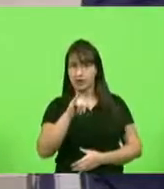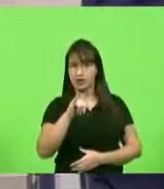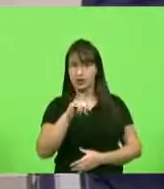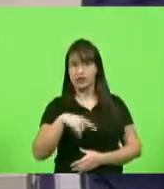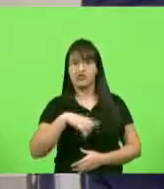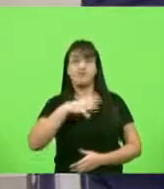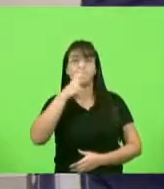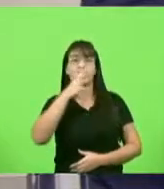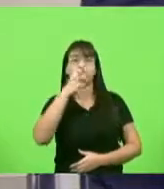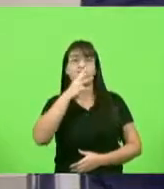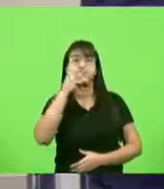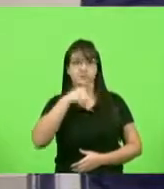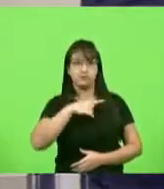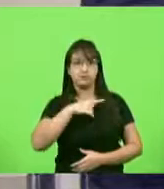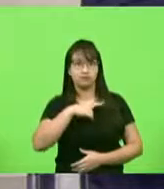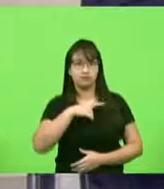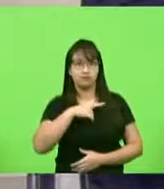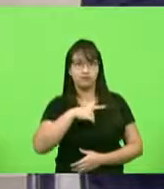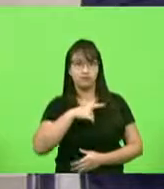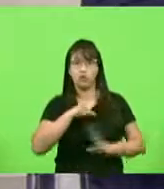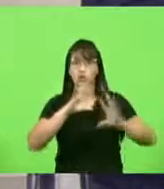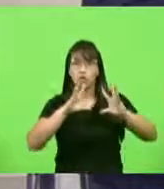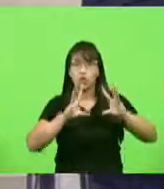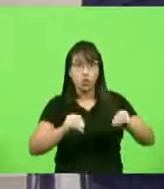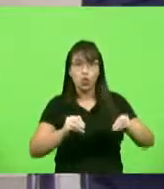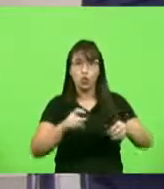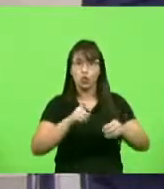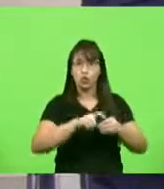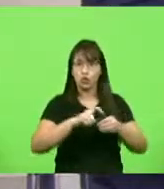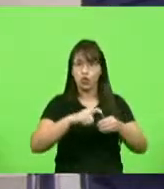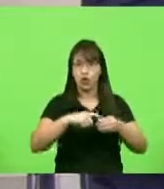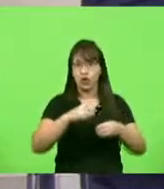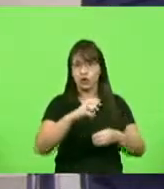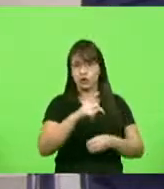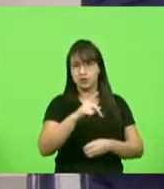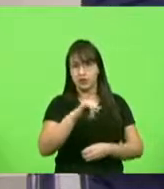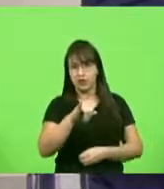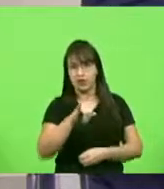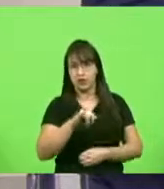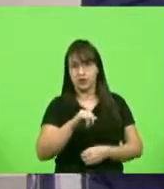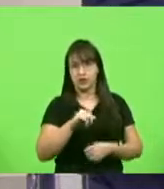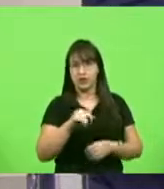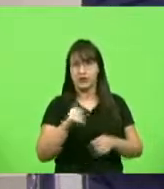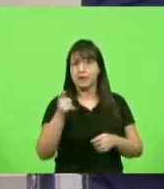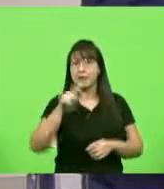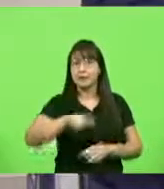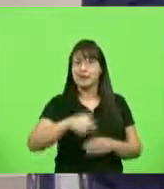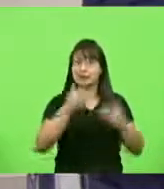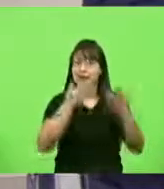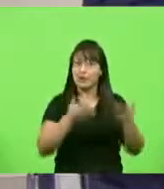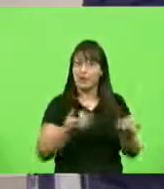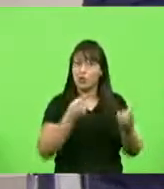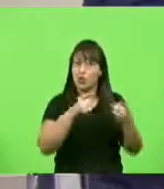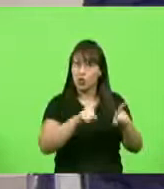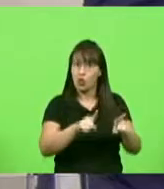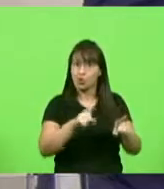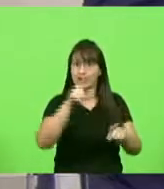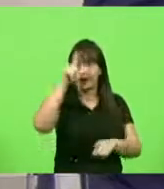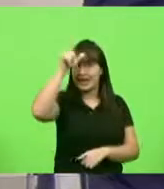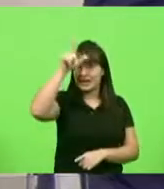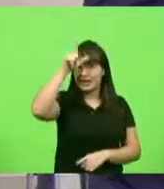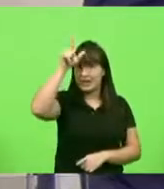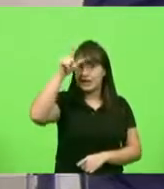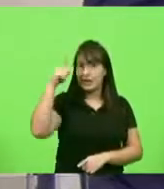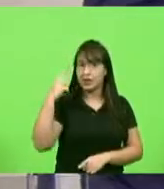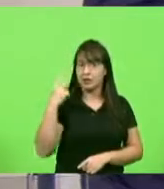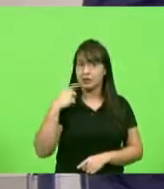desaforado contra todos os membros da CPI, inclusive contra o deputado Sargento Lima, querendo dar